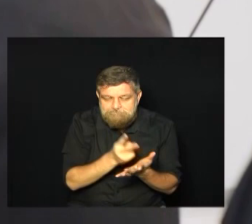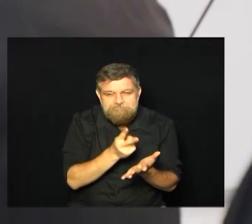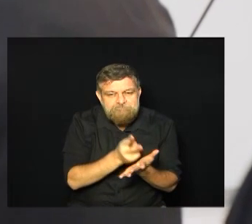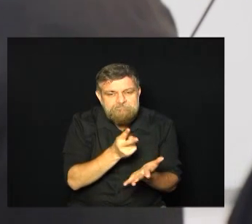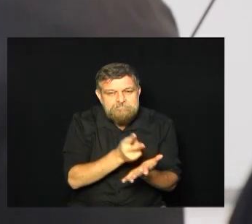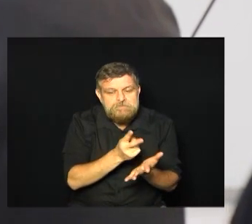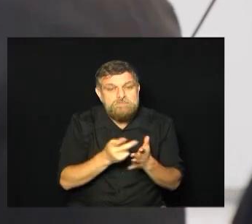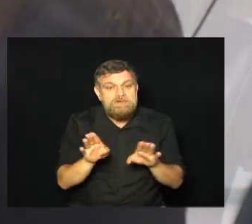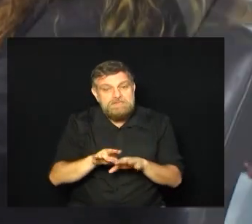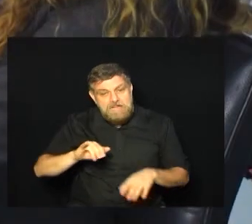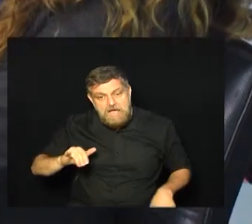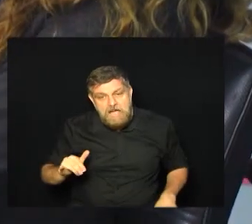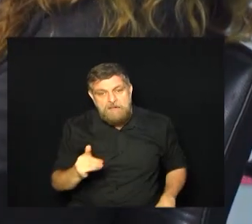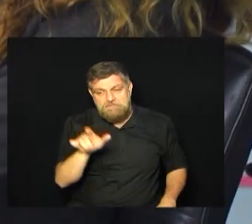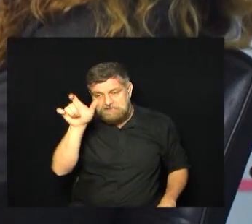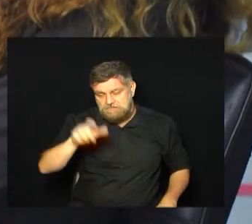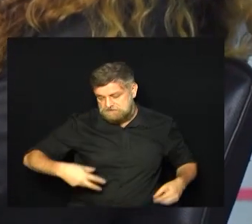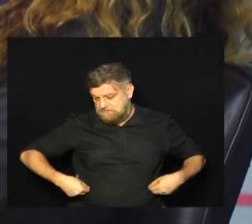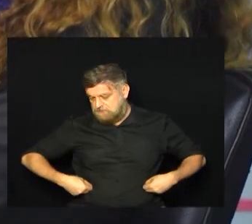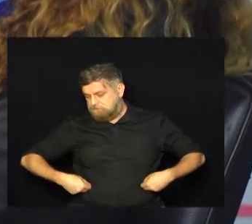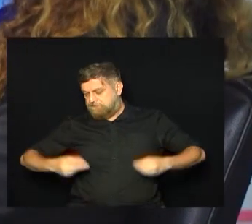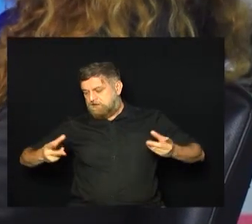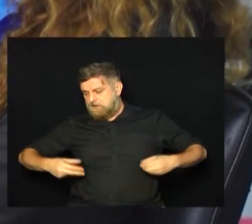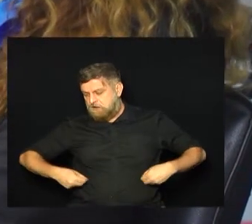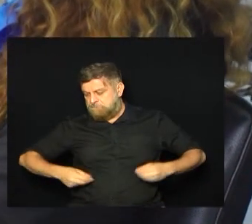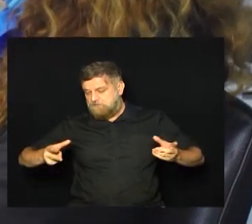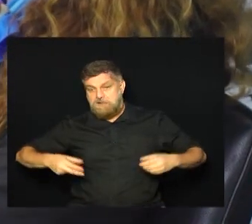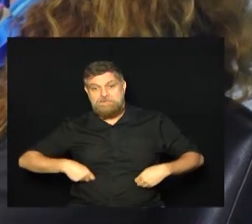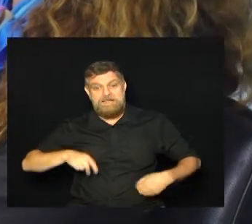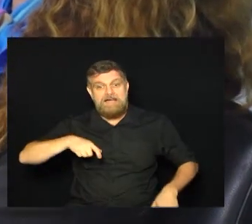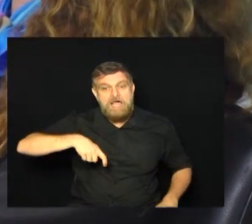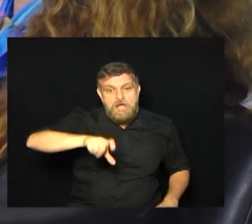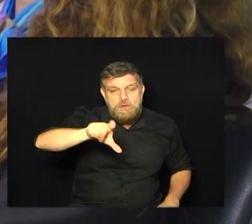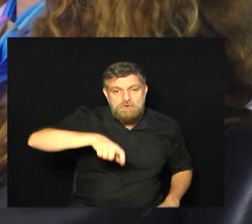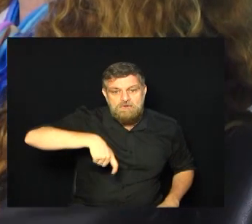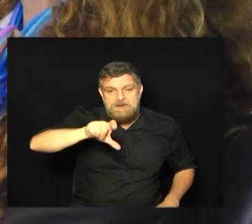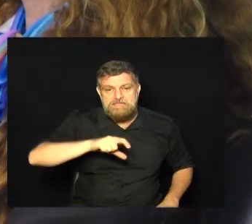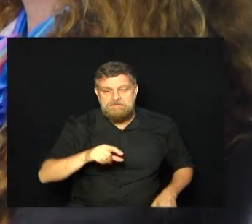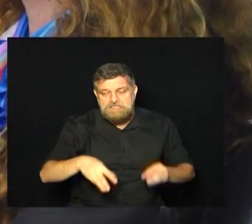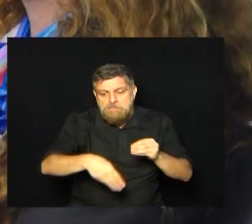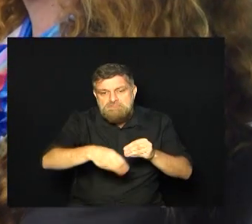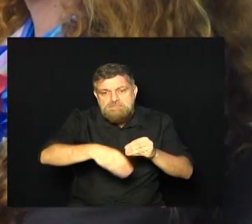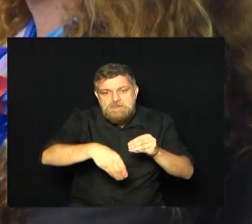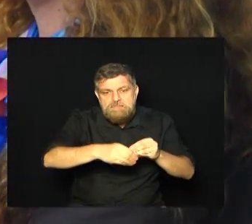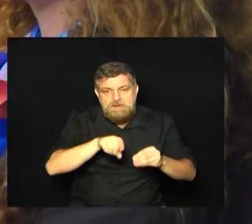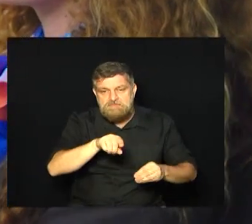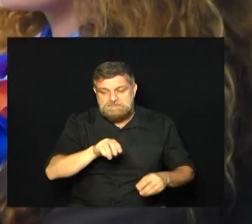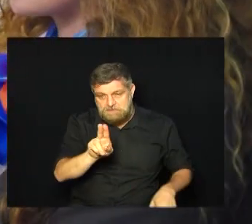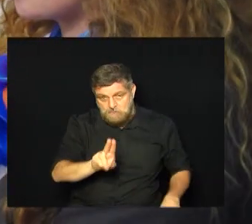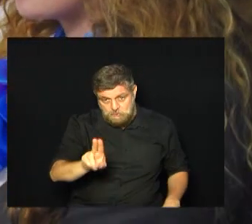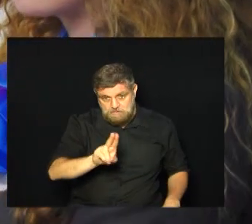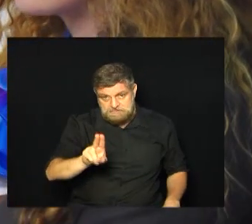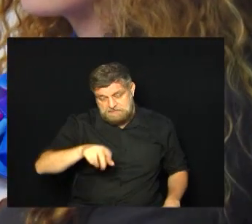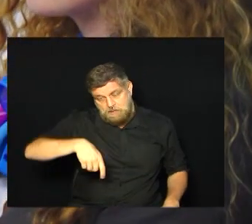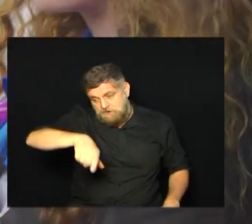também aproveitar os gastos que você tem, que você consiga colocar no cartão. Então você já vai estar usufruindo do seu cartão de qualquer